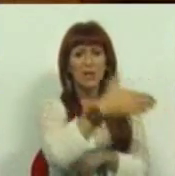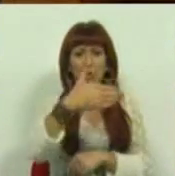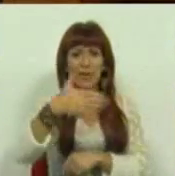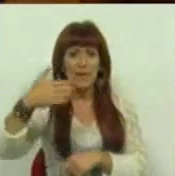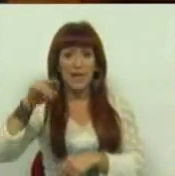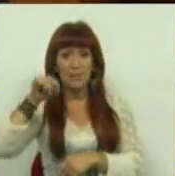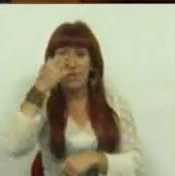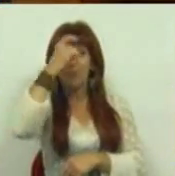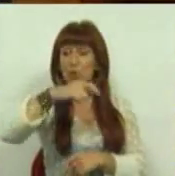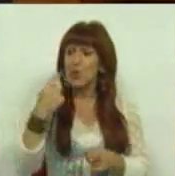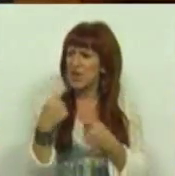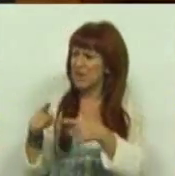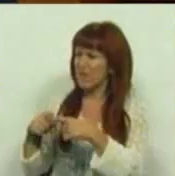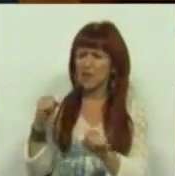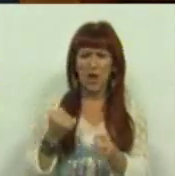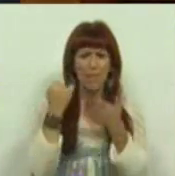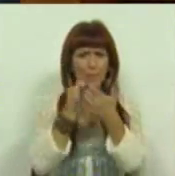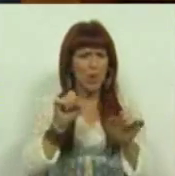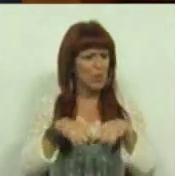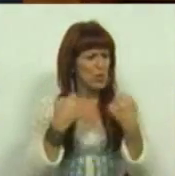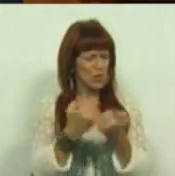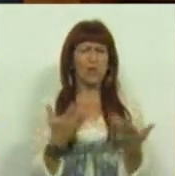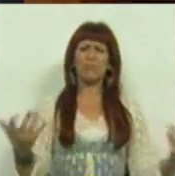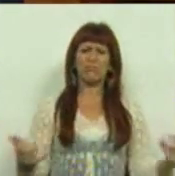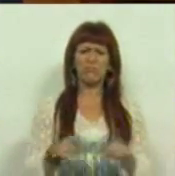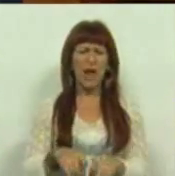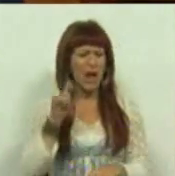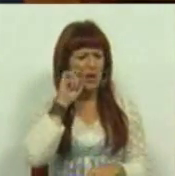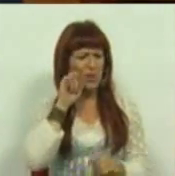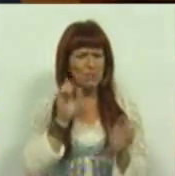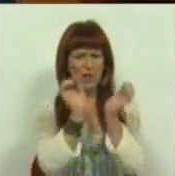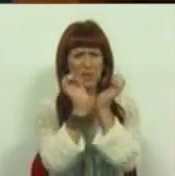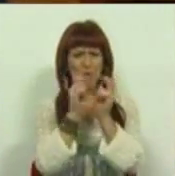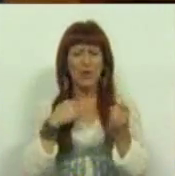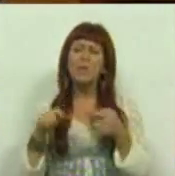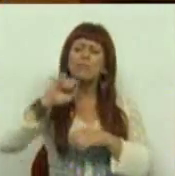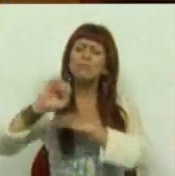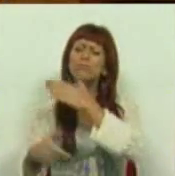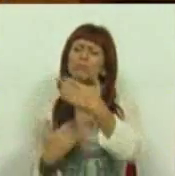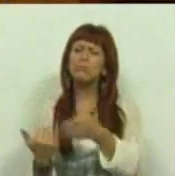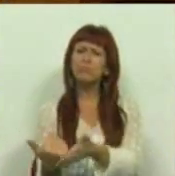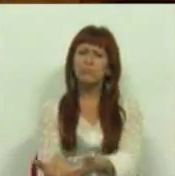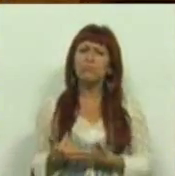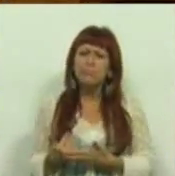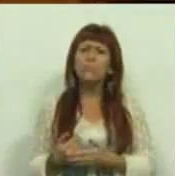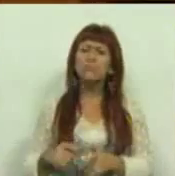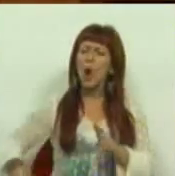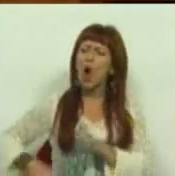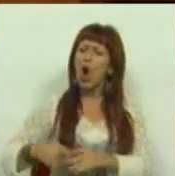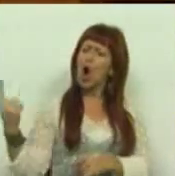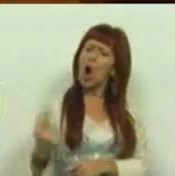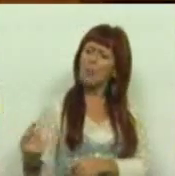beneficiários de diversos apoios sociais a quem a Segurança Social pretende reaver através de cobranças coercivas,